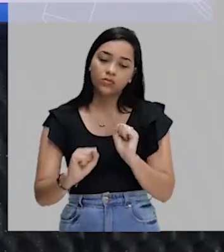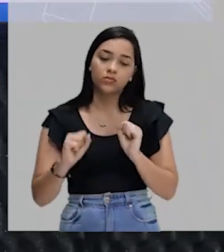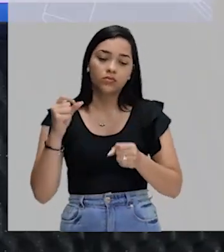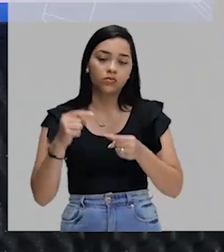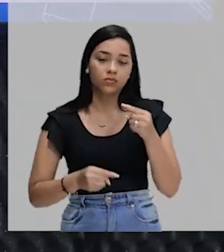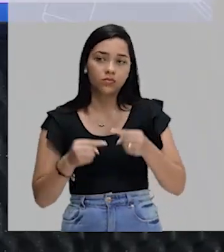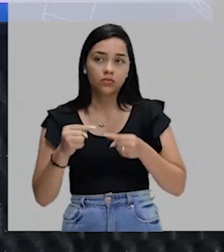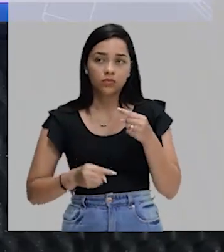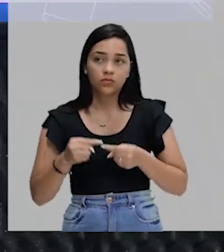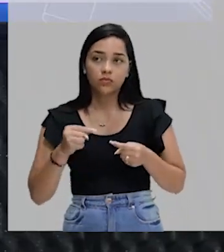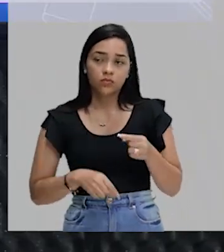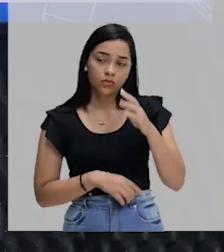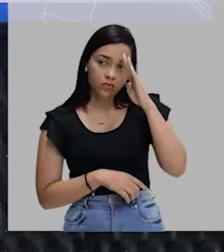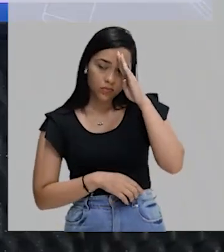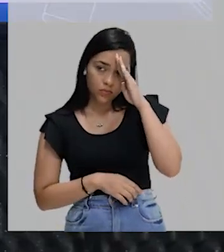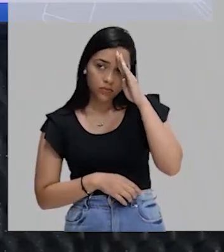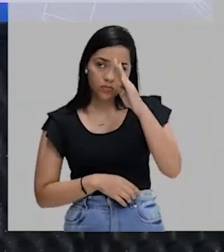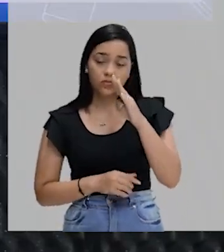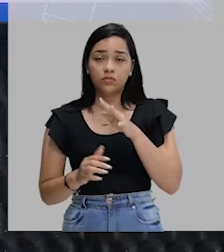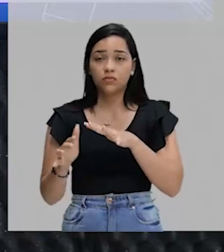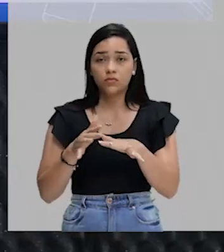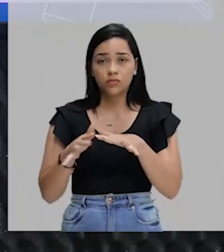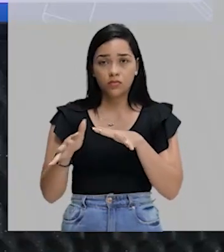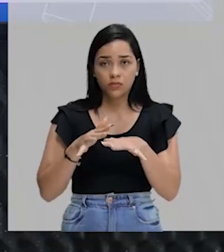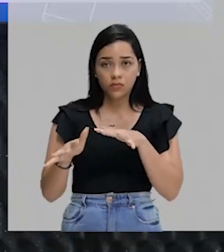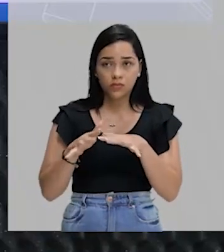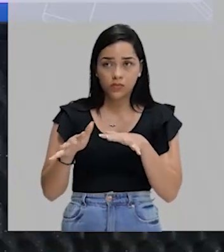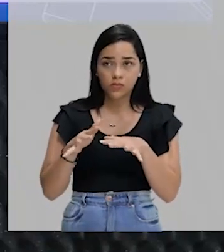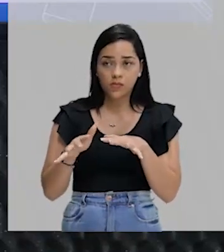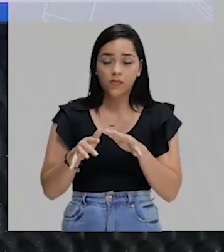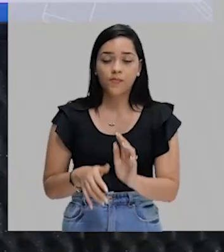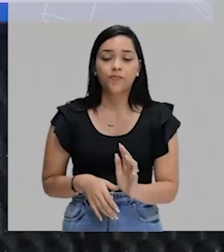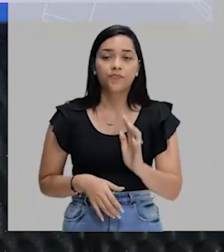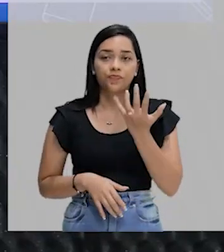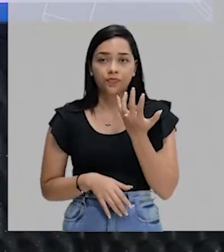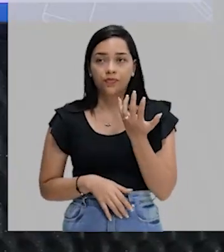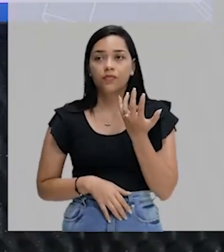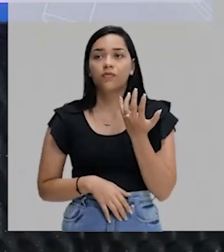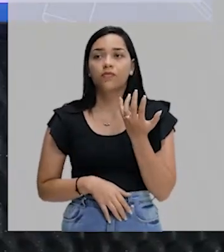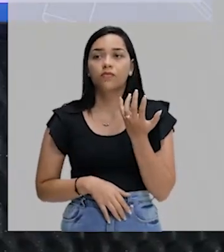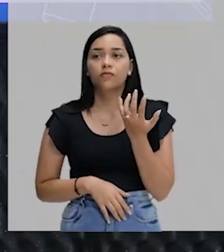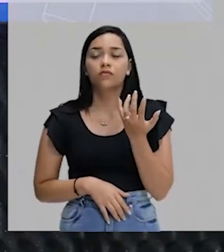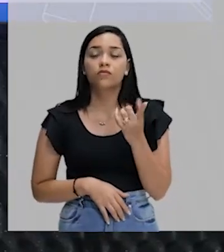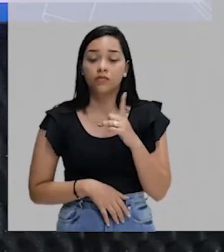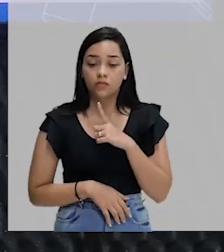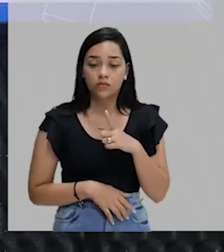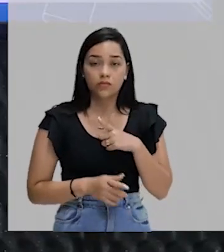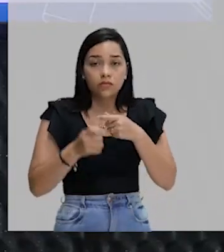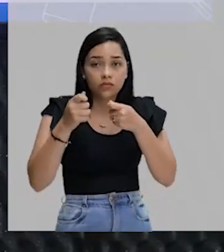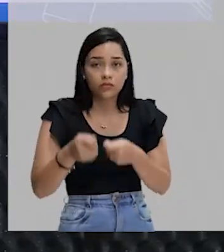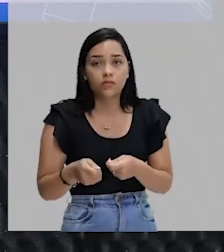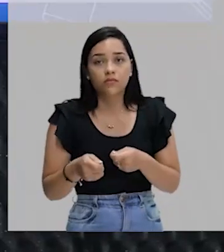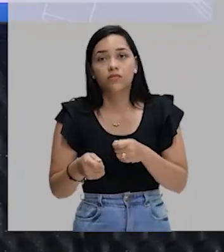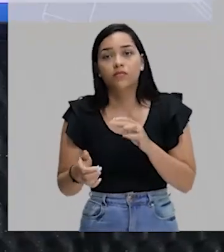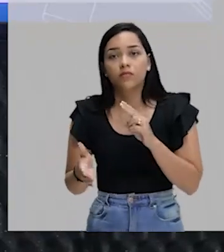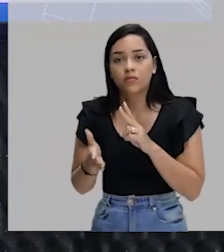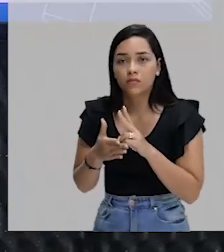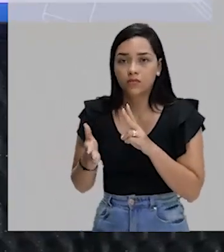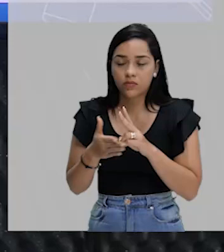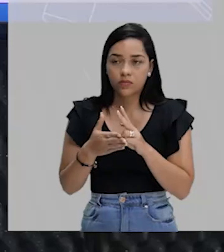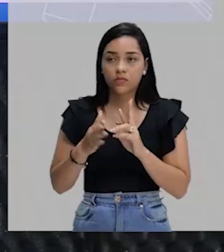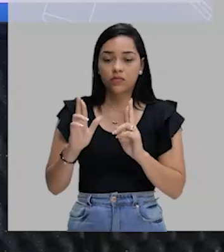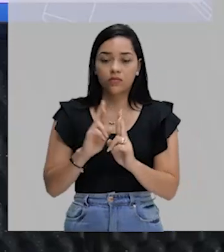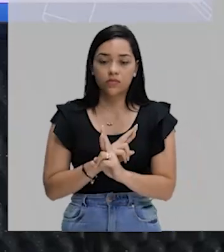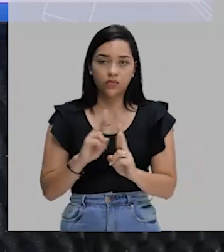discutirmos um dos principais movimentos que ocorreram de resistência indígena